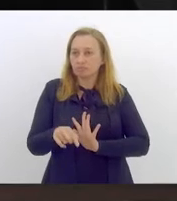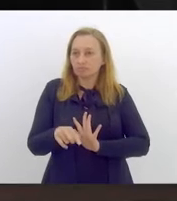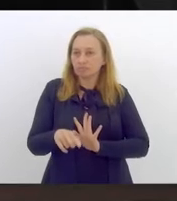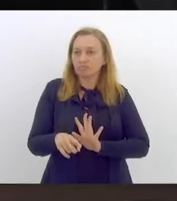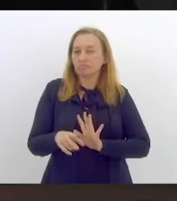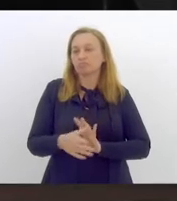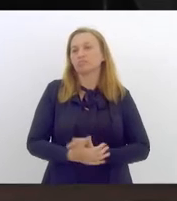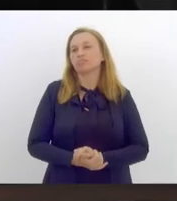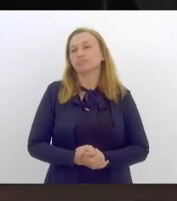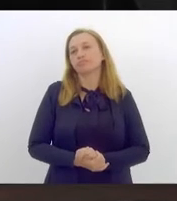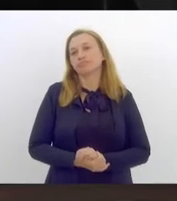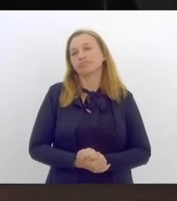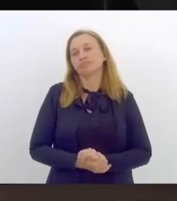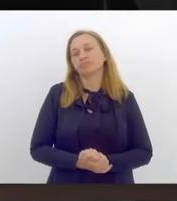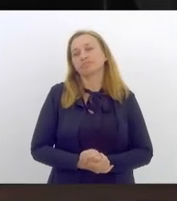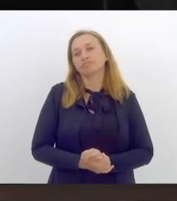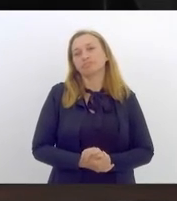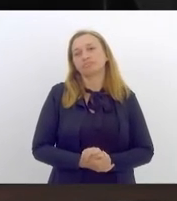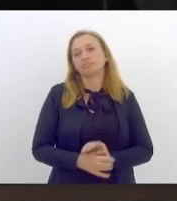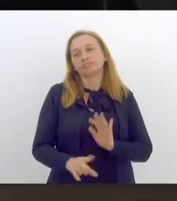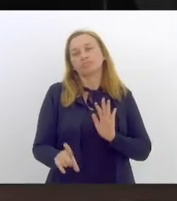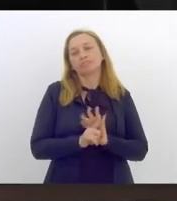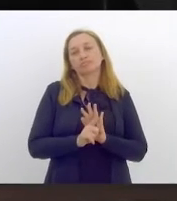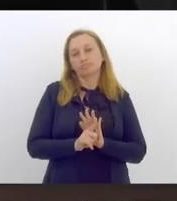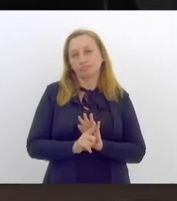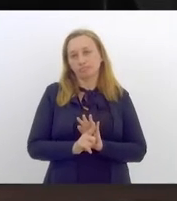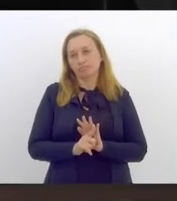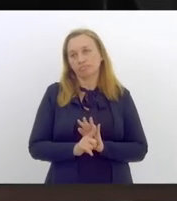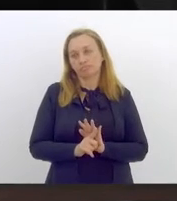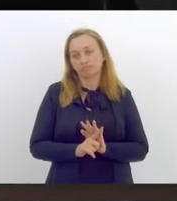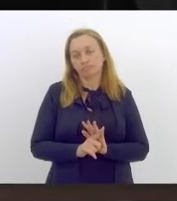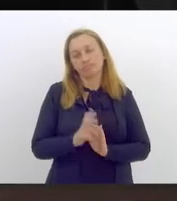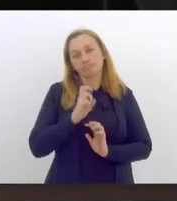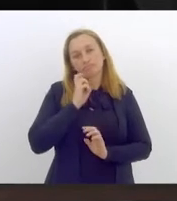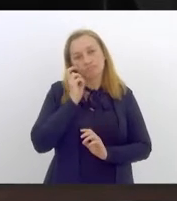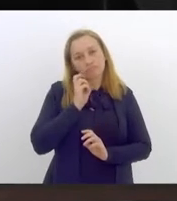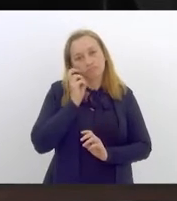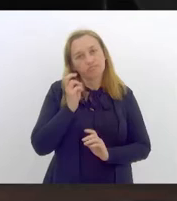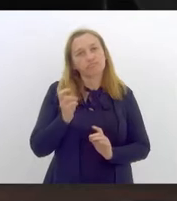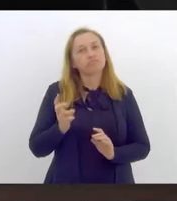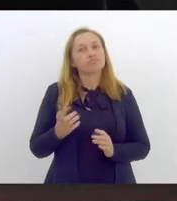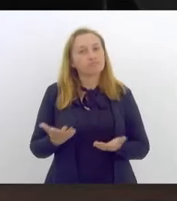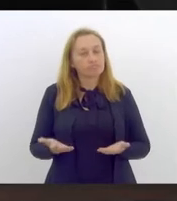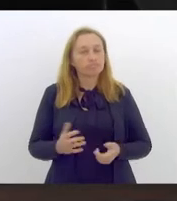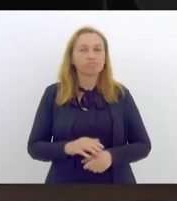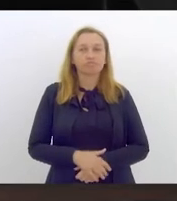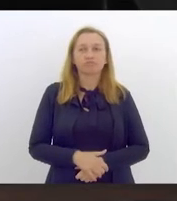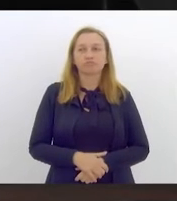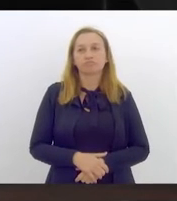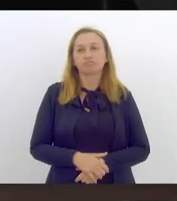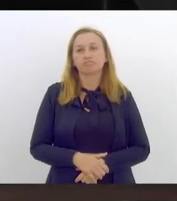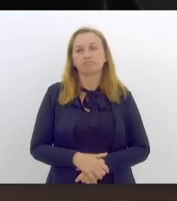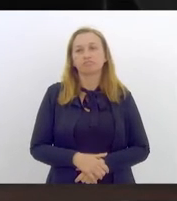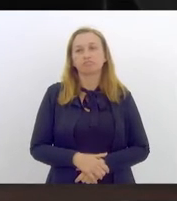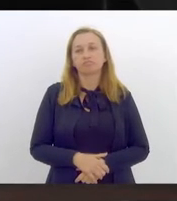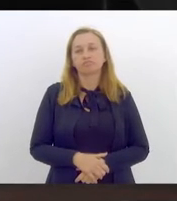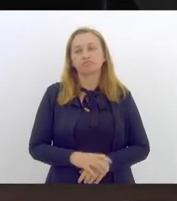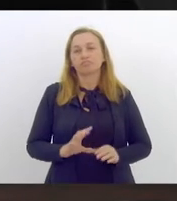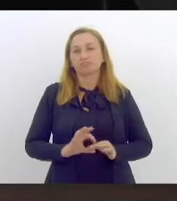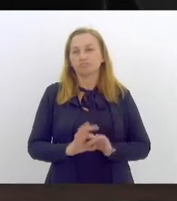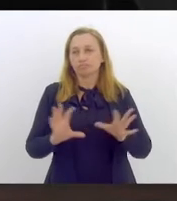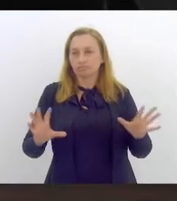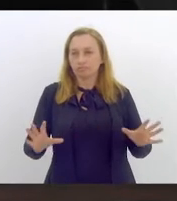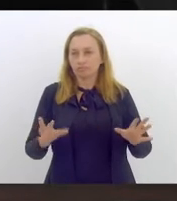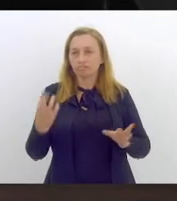letra fria da lei e a olho nu e na nossa vergonha social, né, a questão da